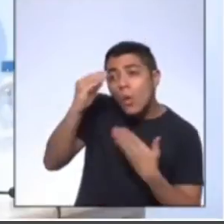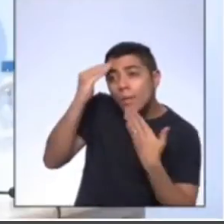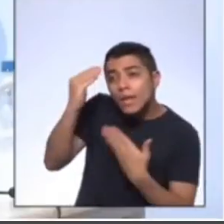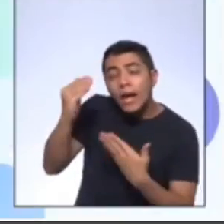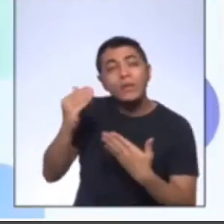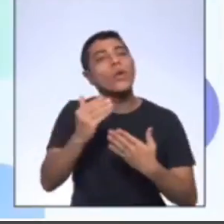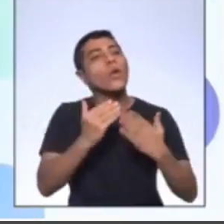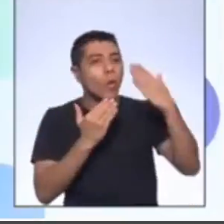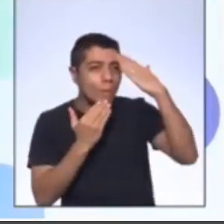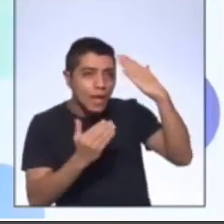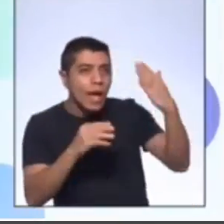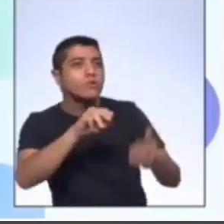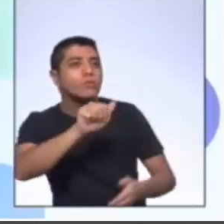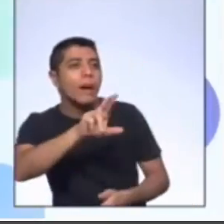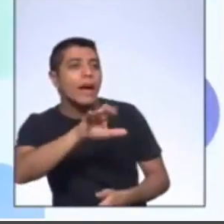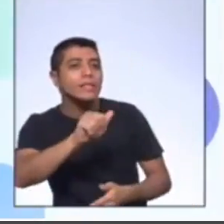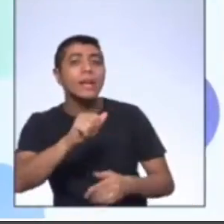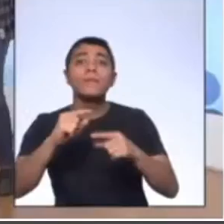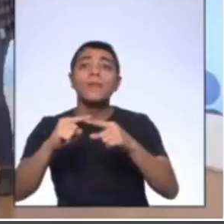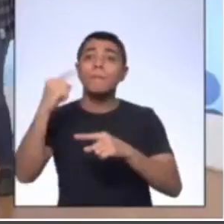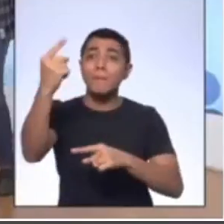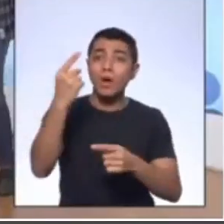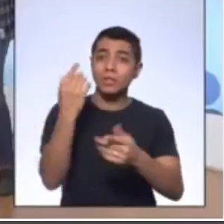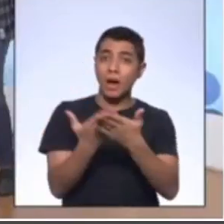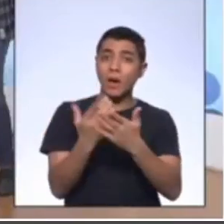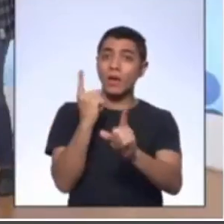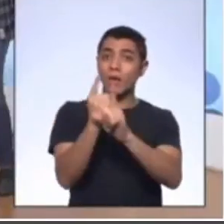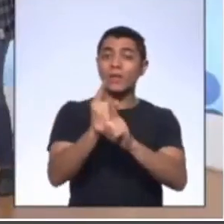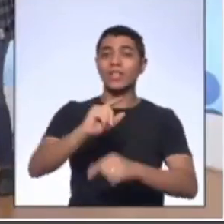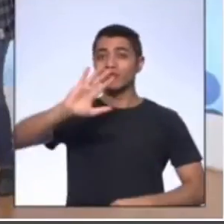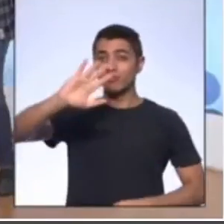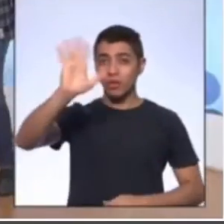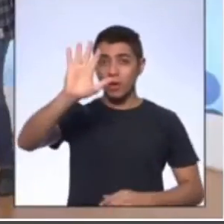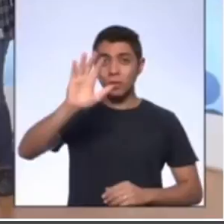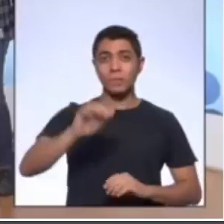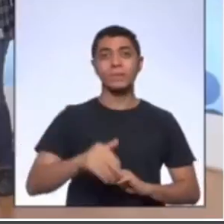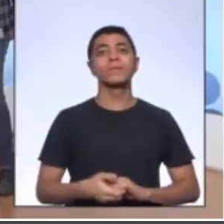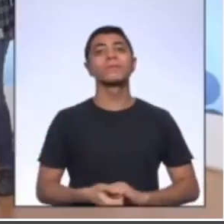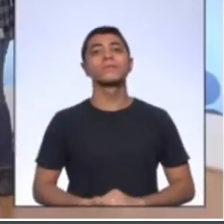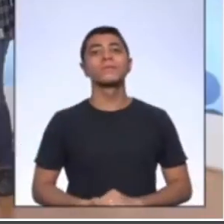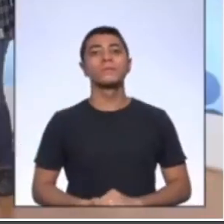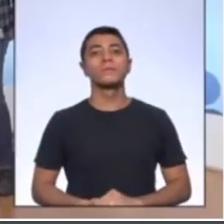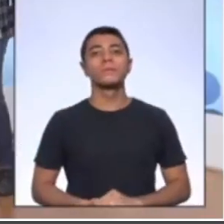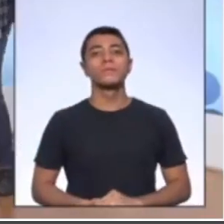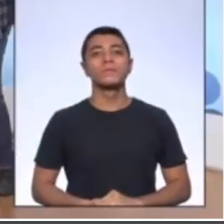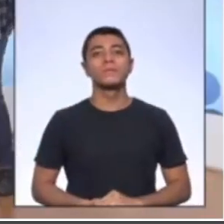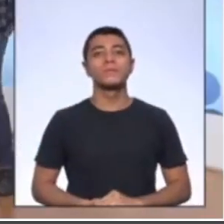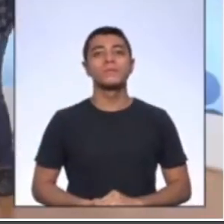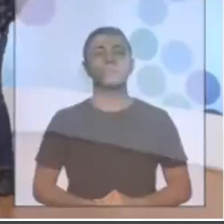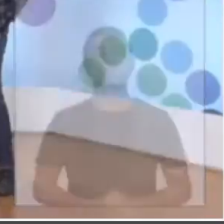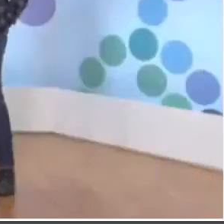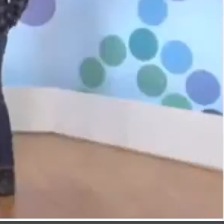te trata aqui até nossa próxima aula a gente é